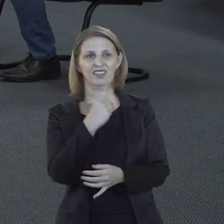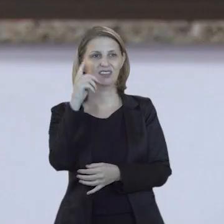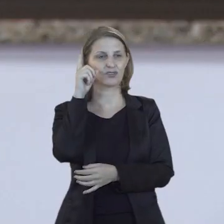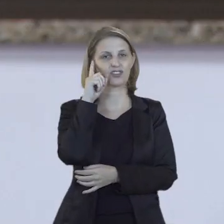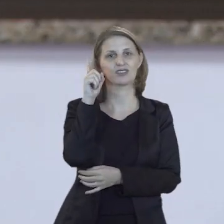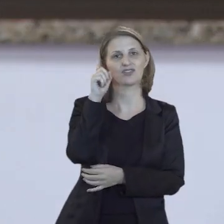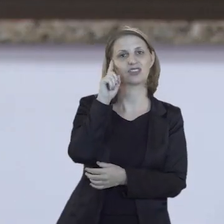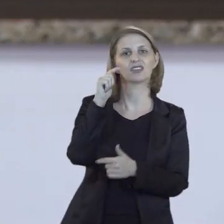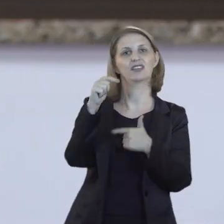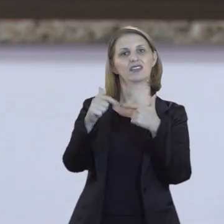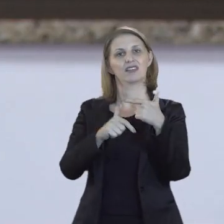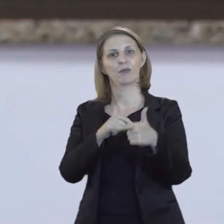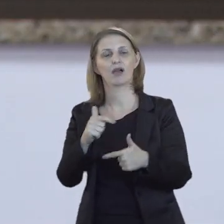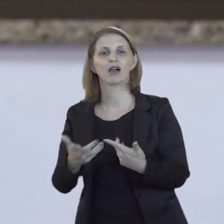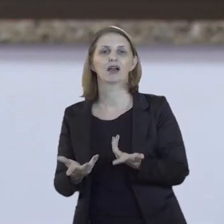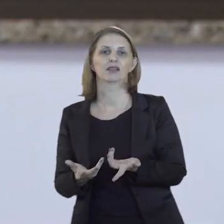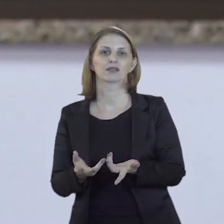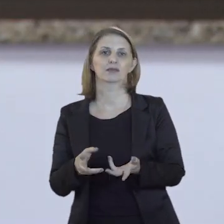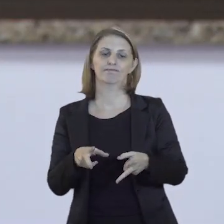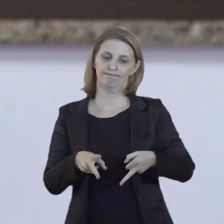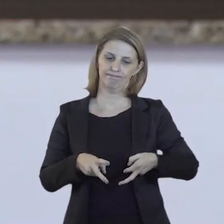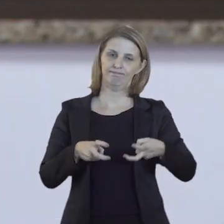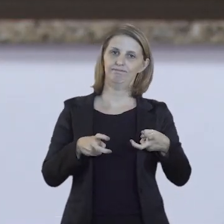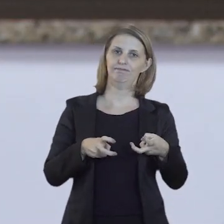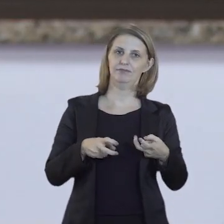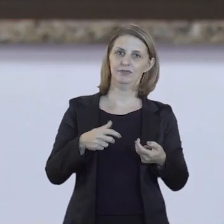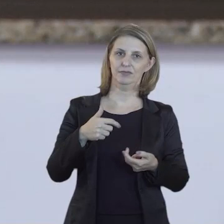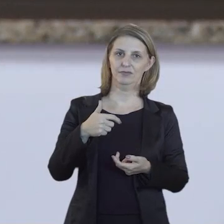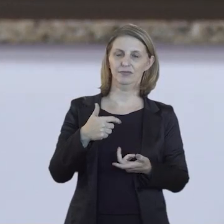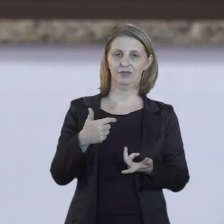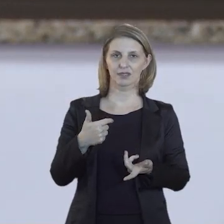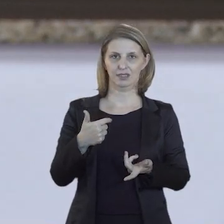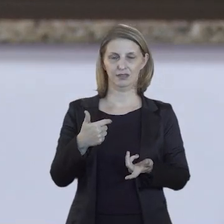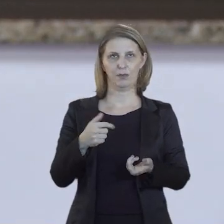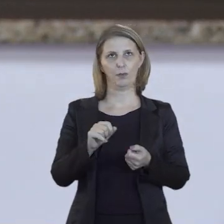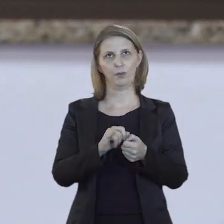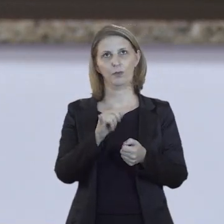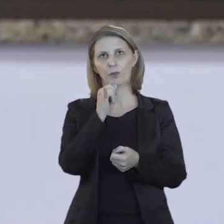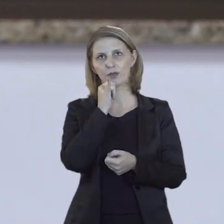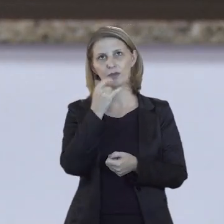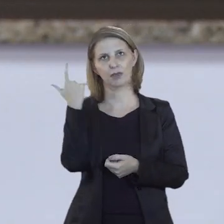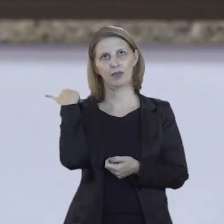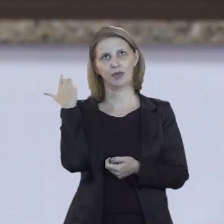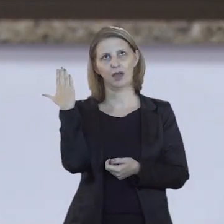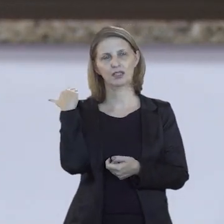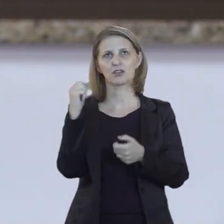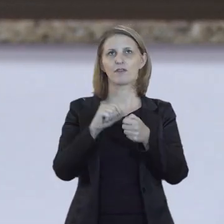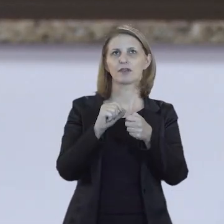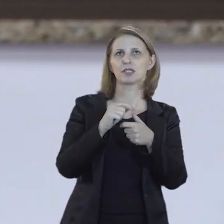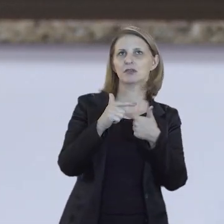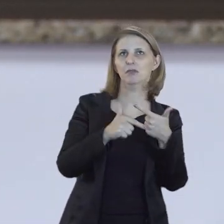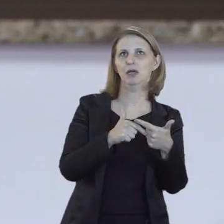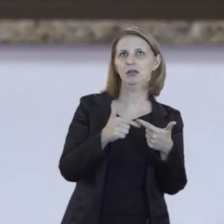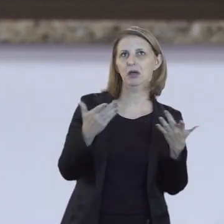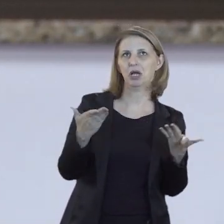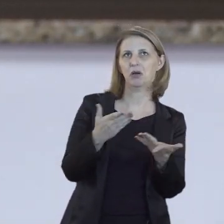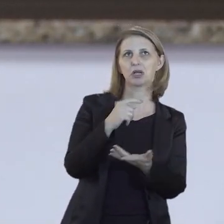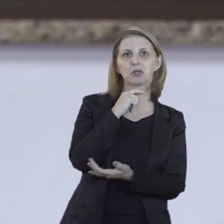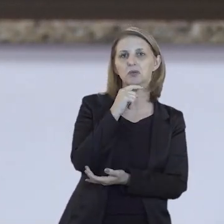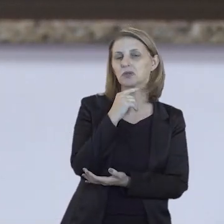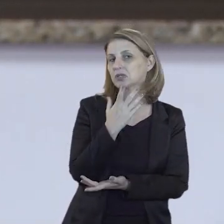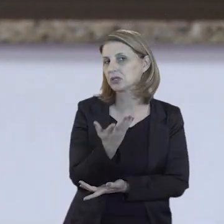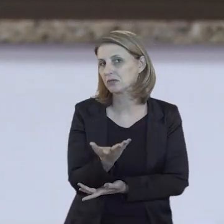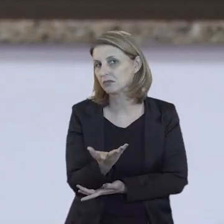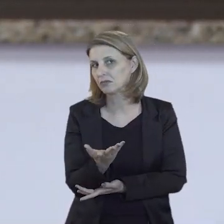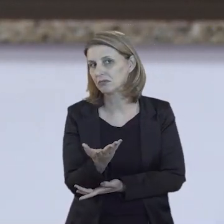a te atrapalhar na tua vida diária, né? Então é importante a gente perceber isso. O que eu fazia antes, eu não faço mais.